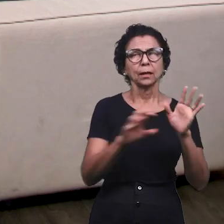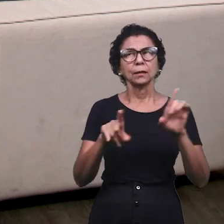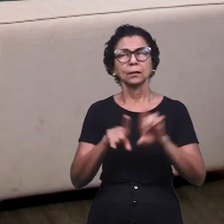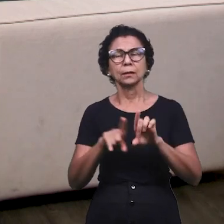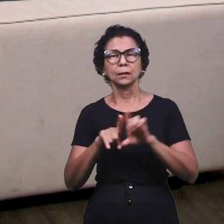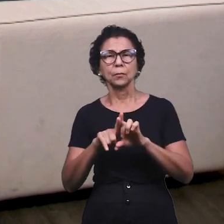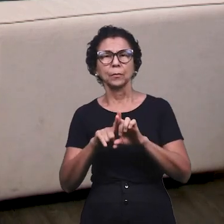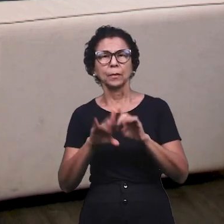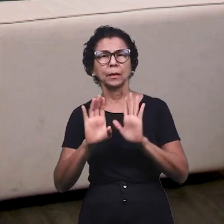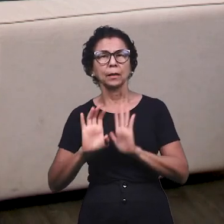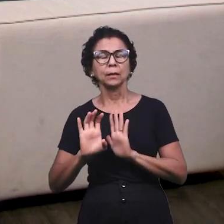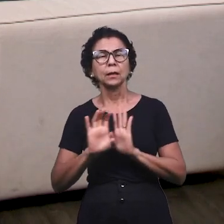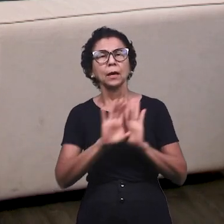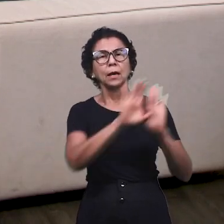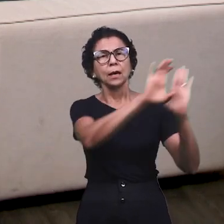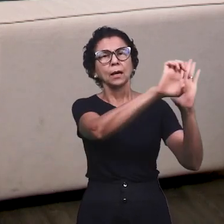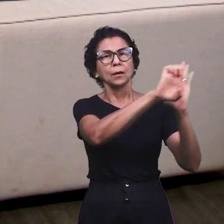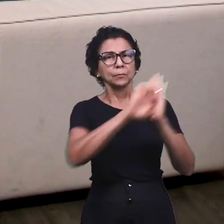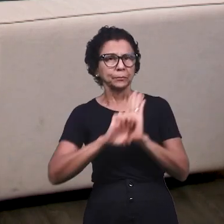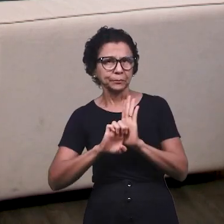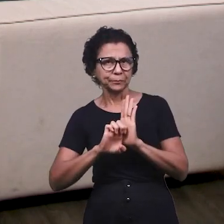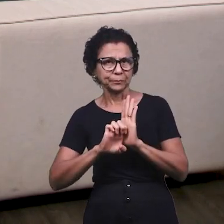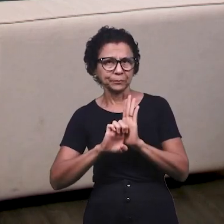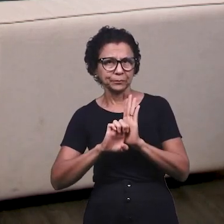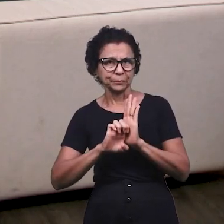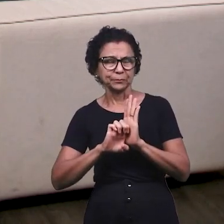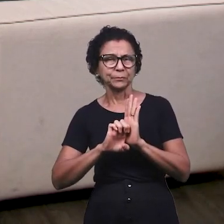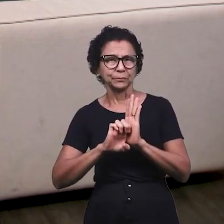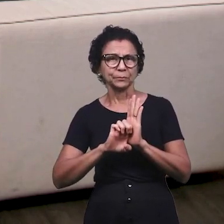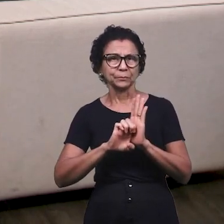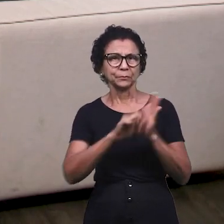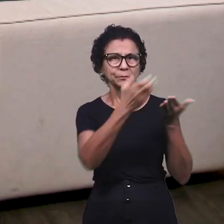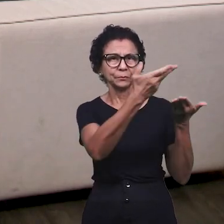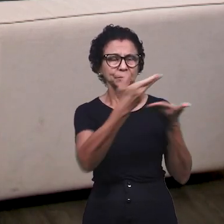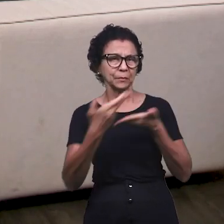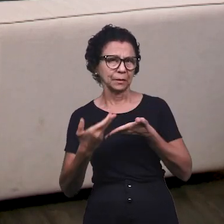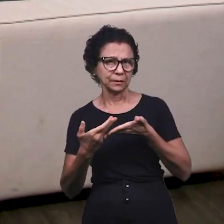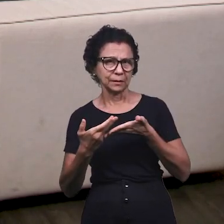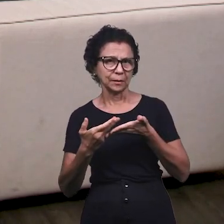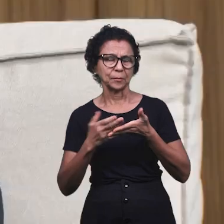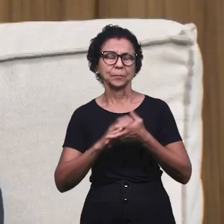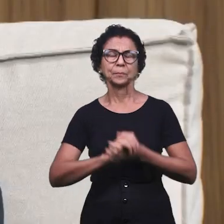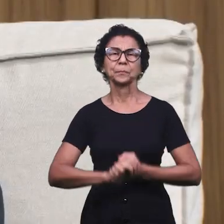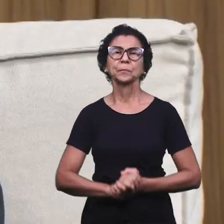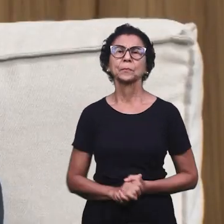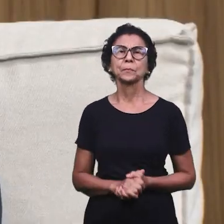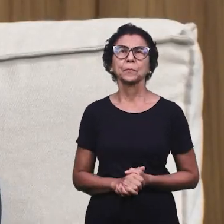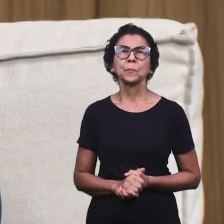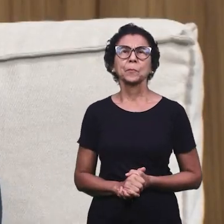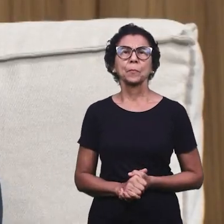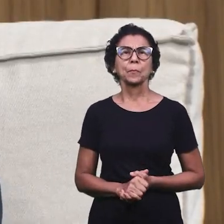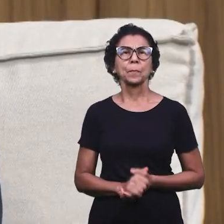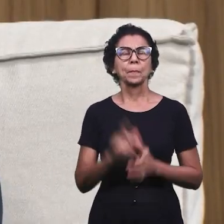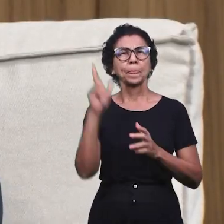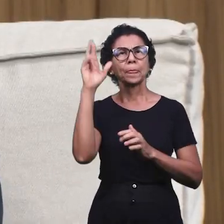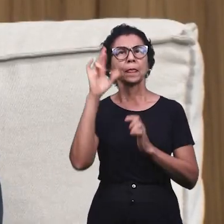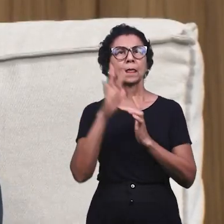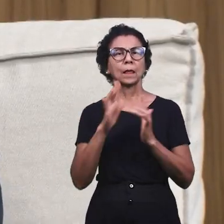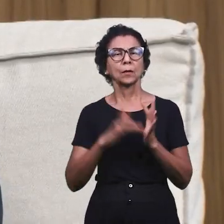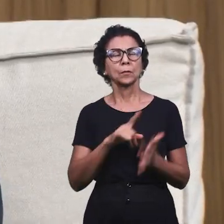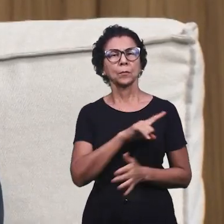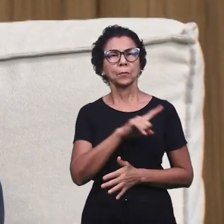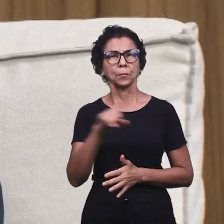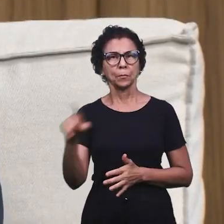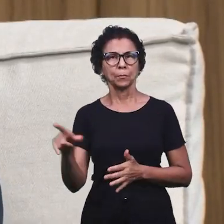Olá, telespectadores, e a paz do Senhor também para os irmãos que nos assistem. O